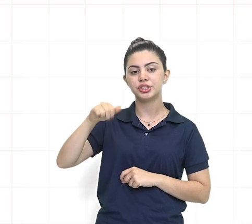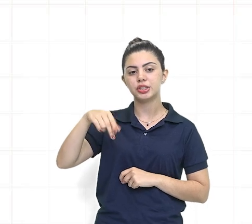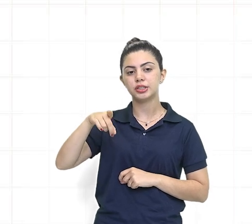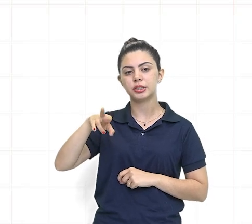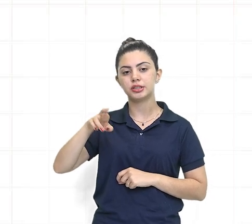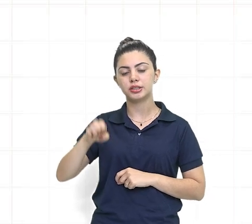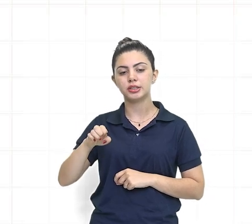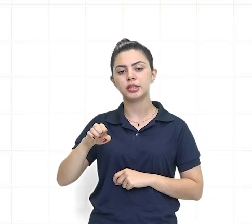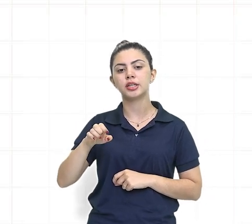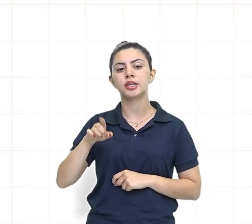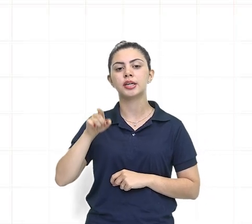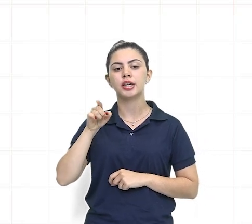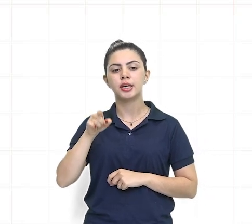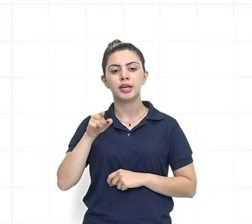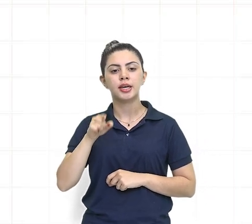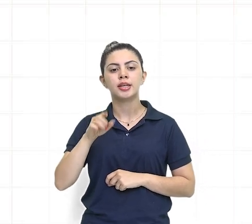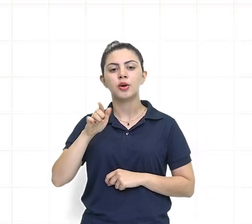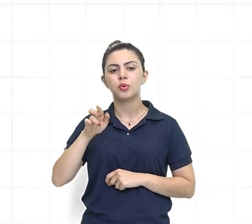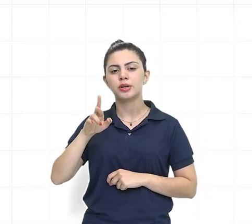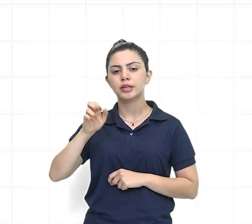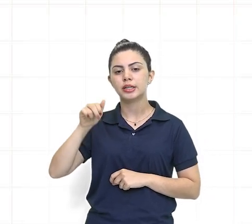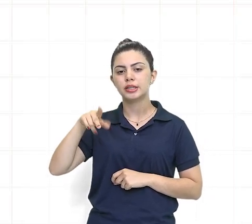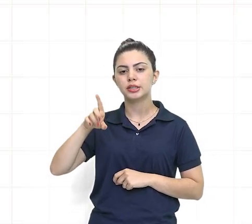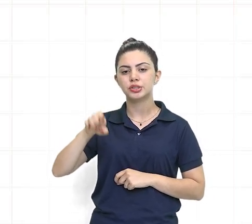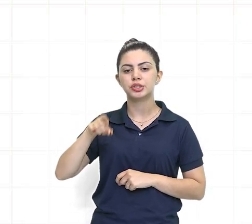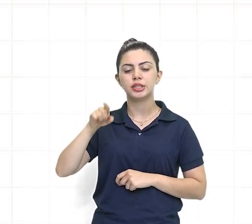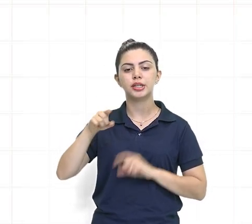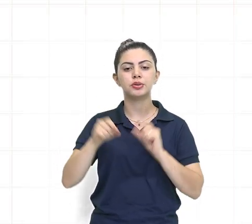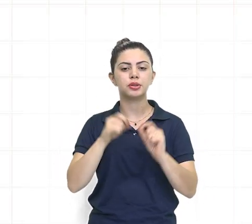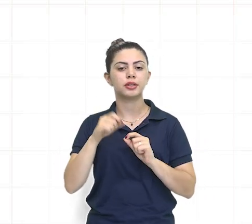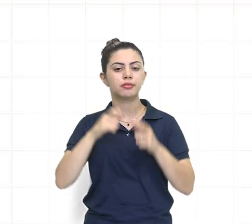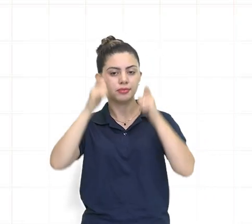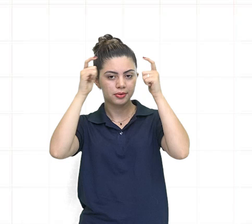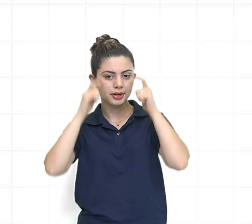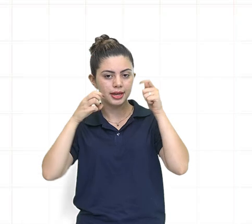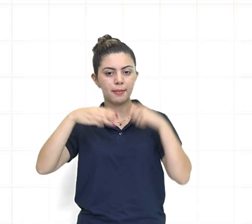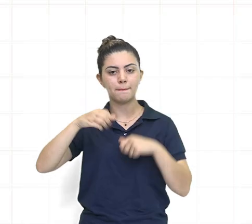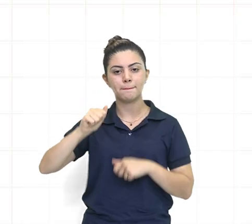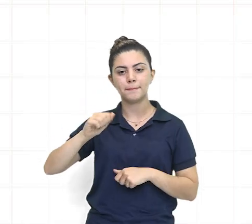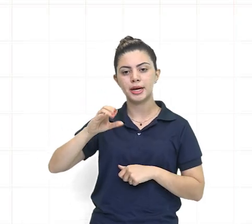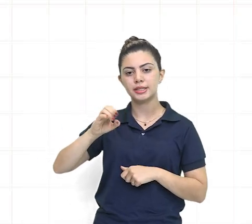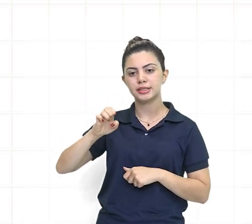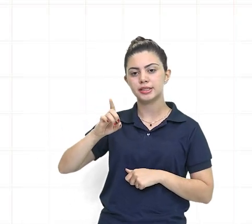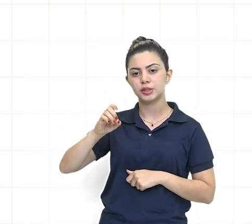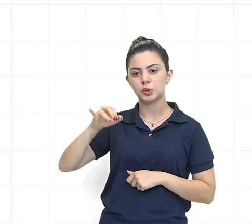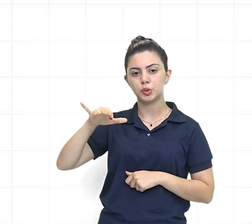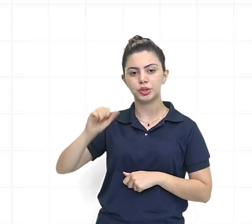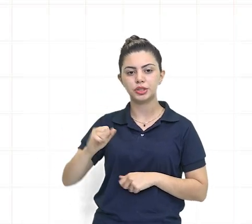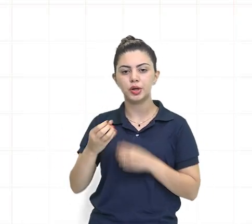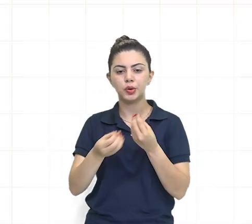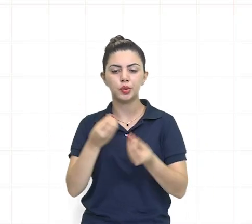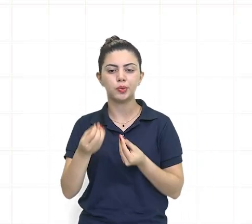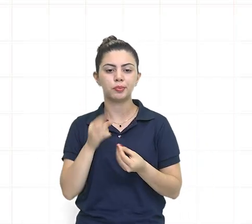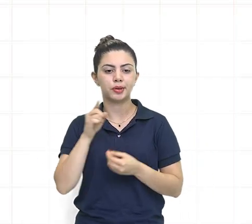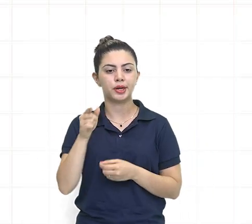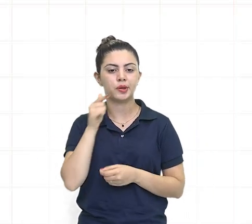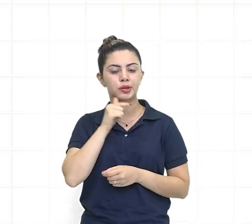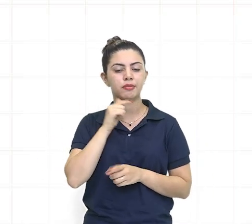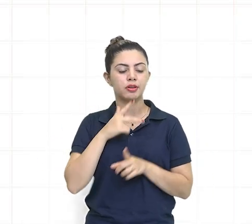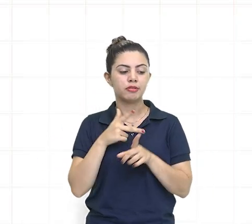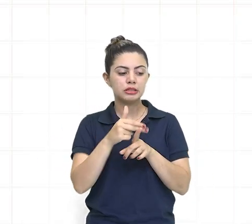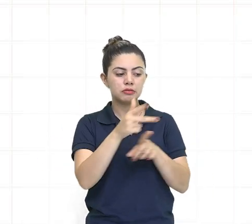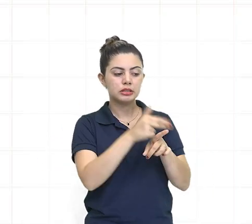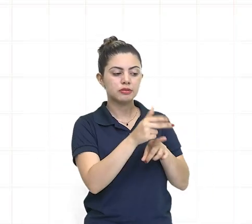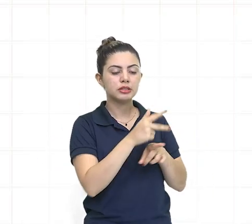grande governante da Macedônia que fez o seu imperialismo, não é mesmo? E pegou, então, aquelas cidades, estados, né, para